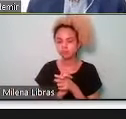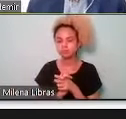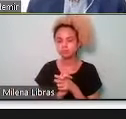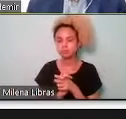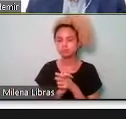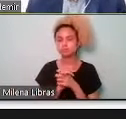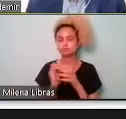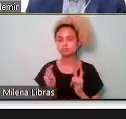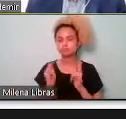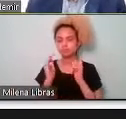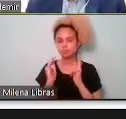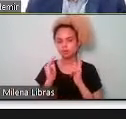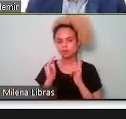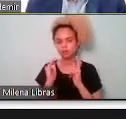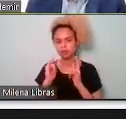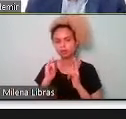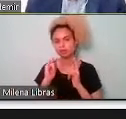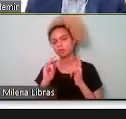Torre Itália.